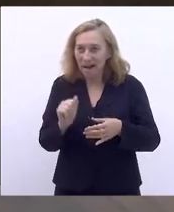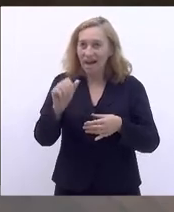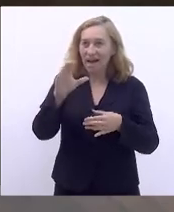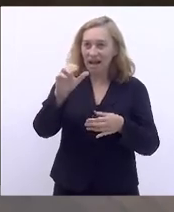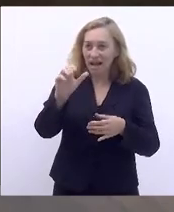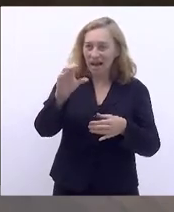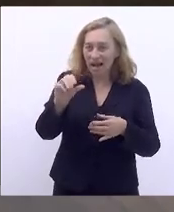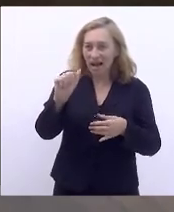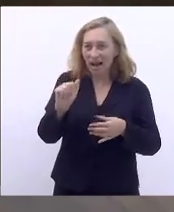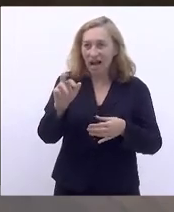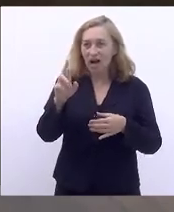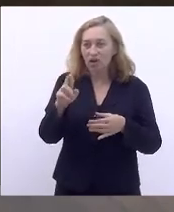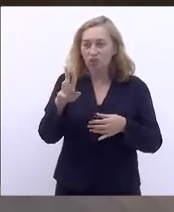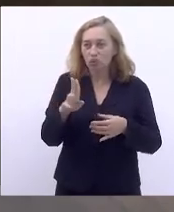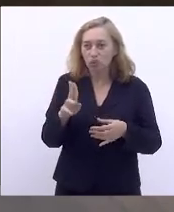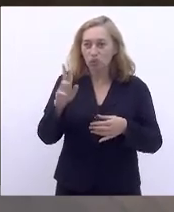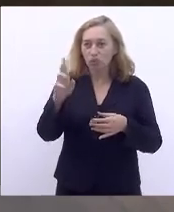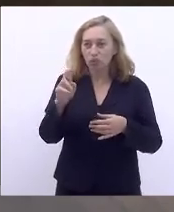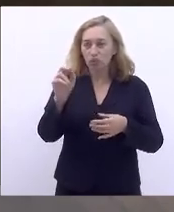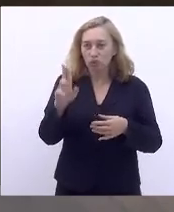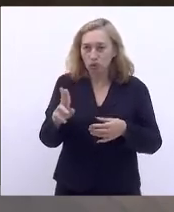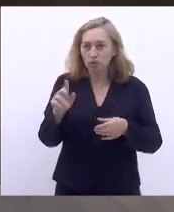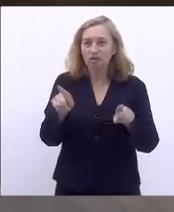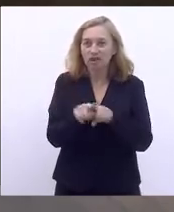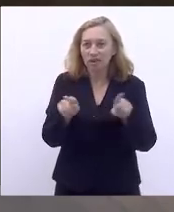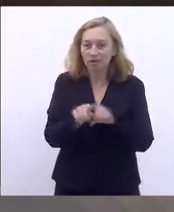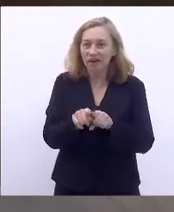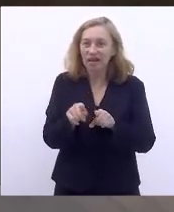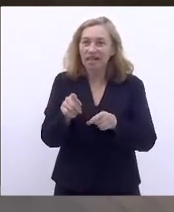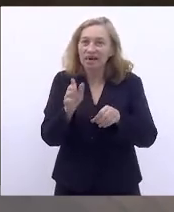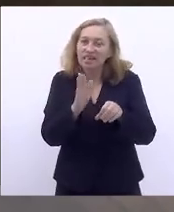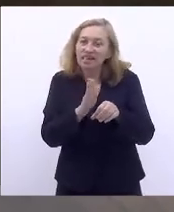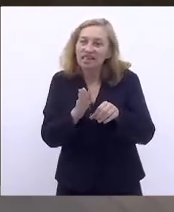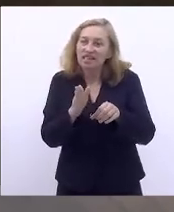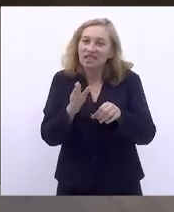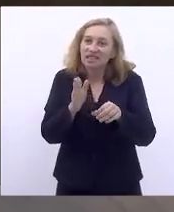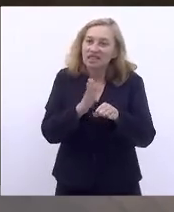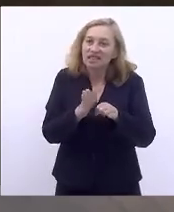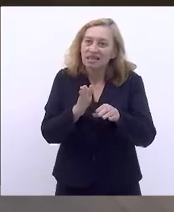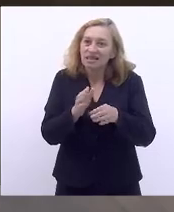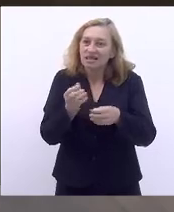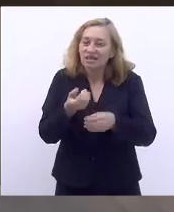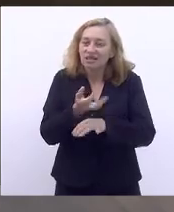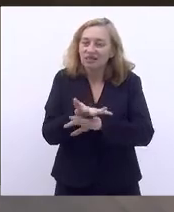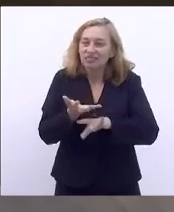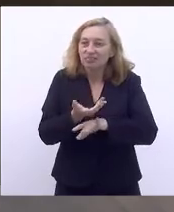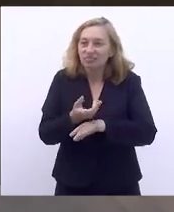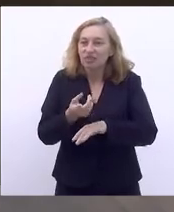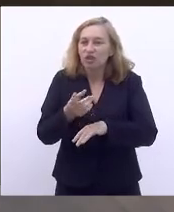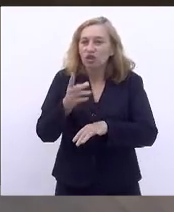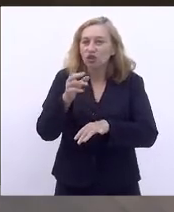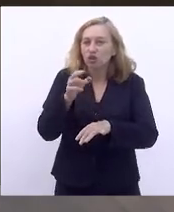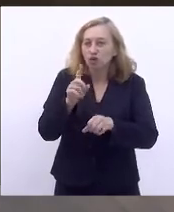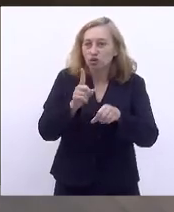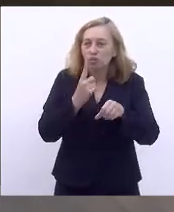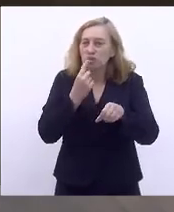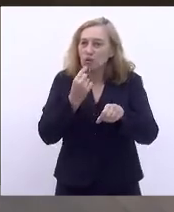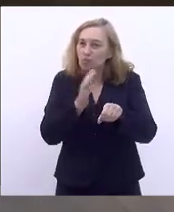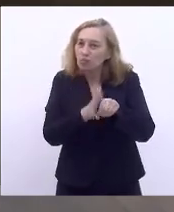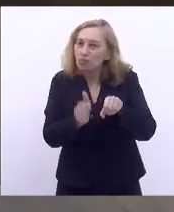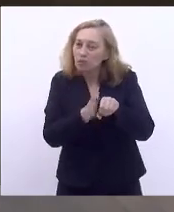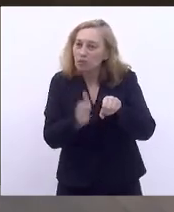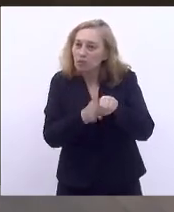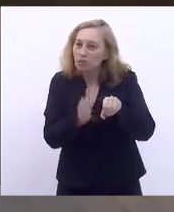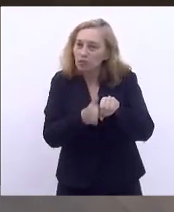Vem a saladinha de tomate. Na Bahia é muito fácil ter tomate verde, mas o tradicional